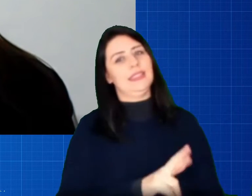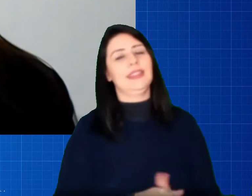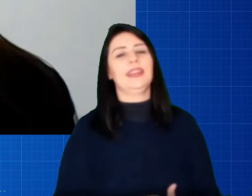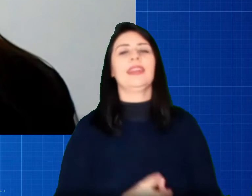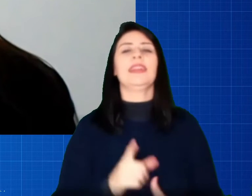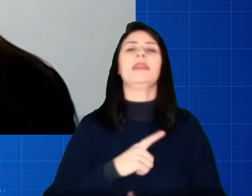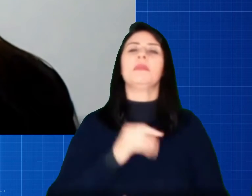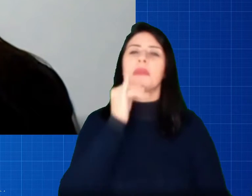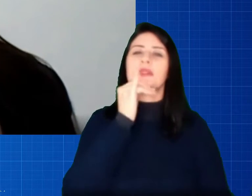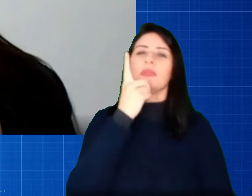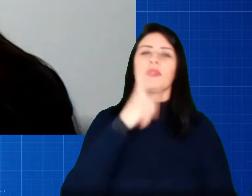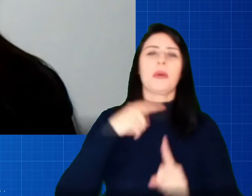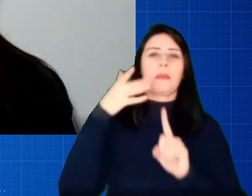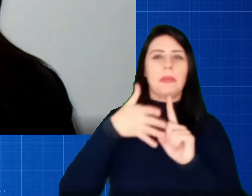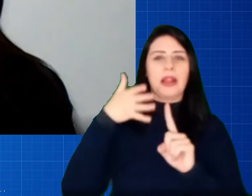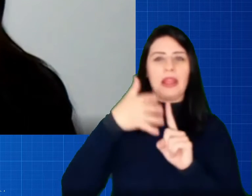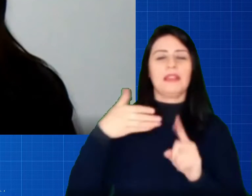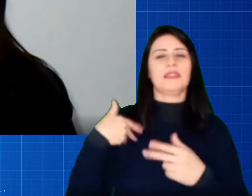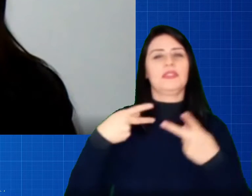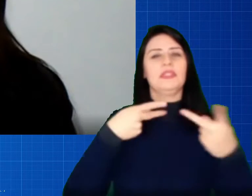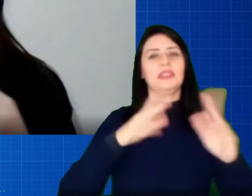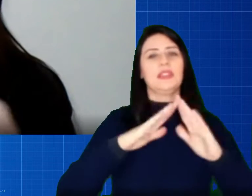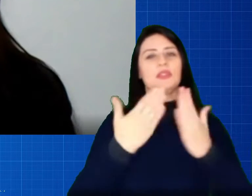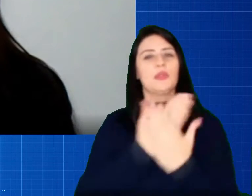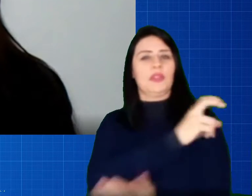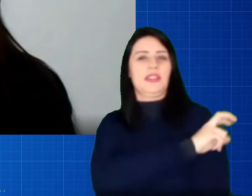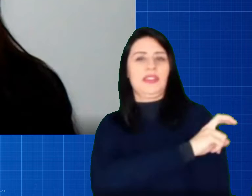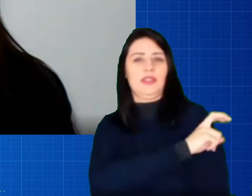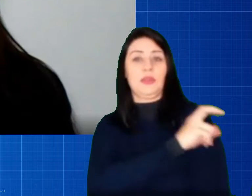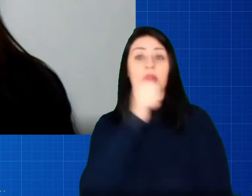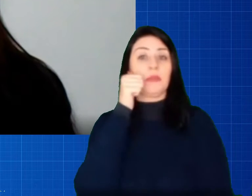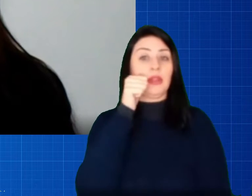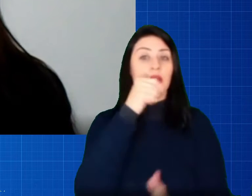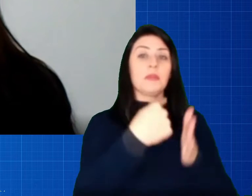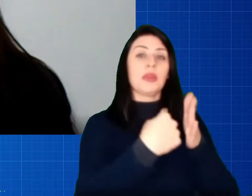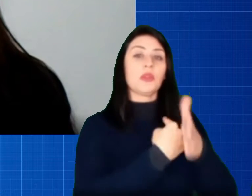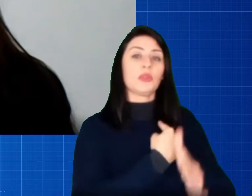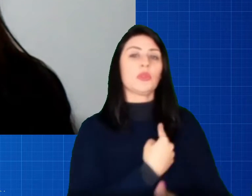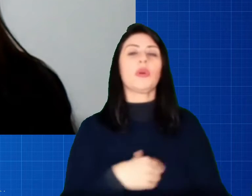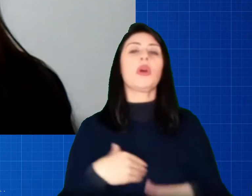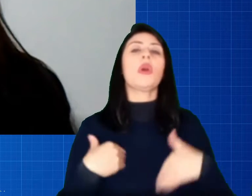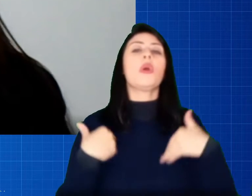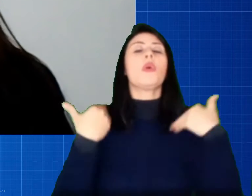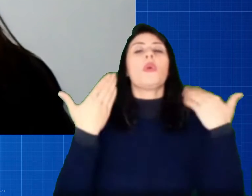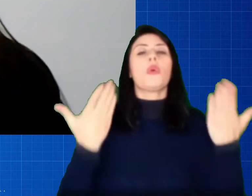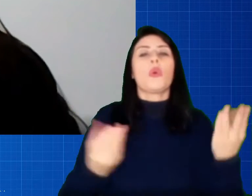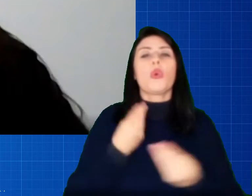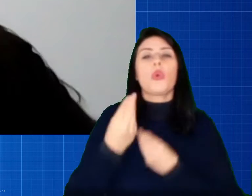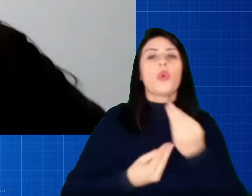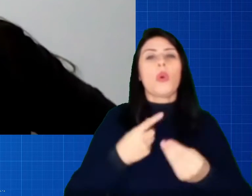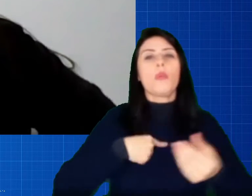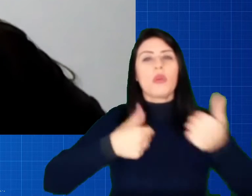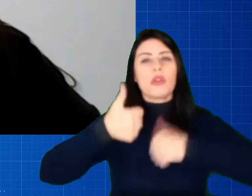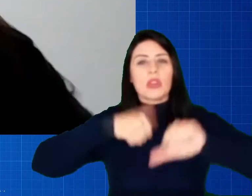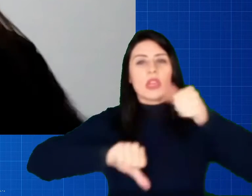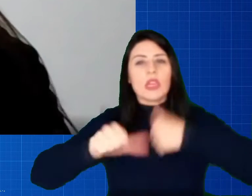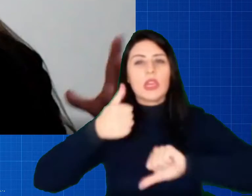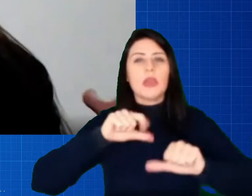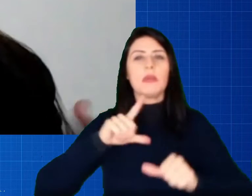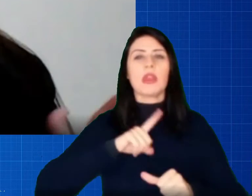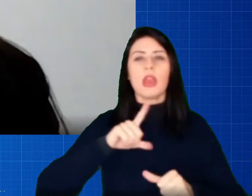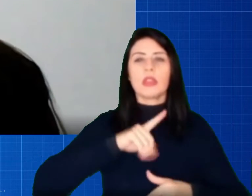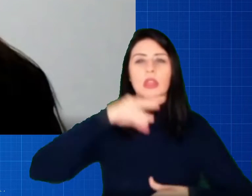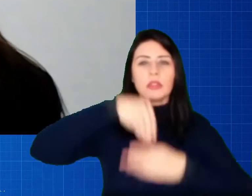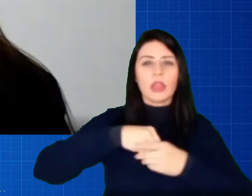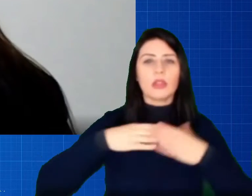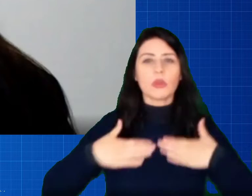exemplo, teve uma palestra que eu fiz numa escola para o 5º ano, a menina perguntava assim, qual é a reação química que tem no corpo quando a